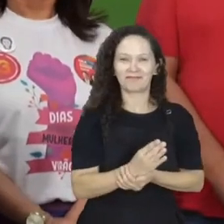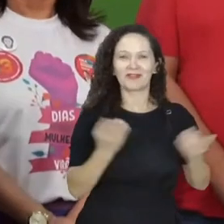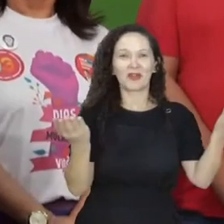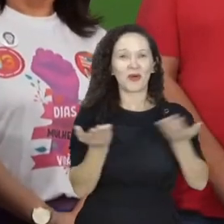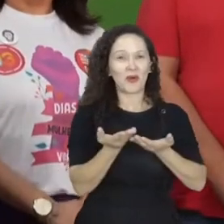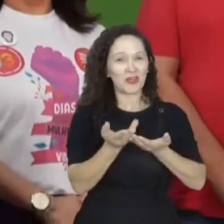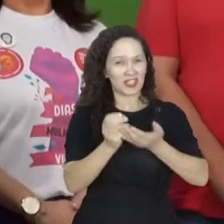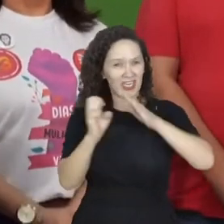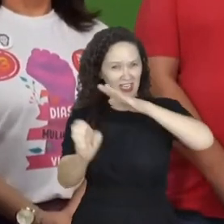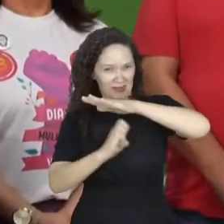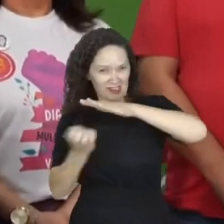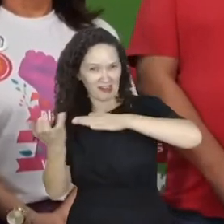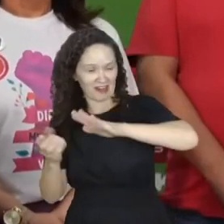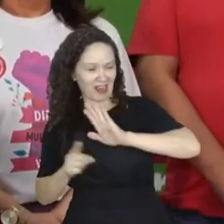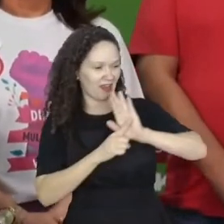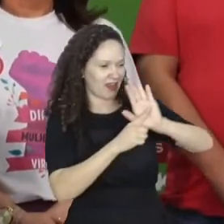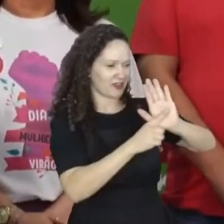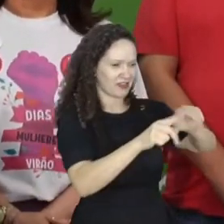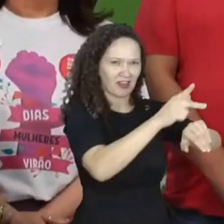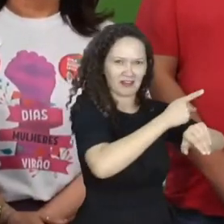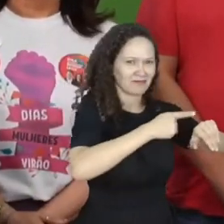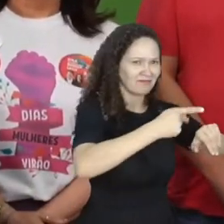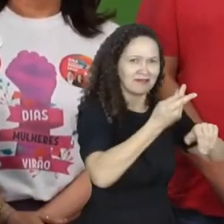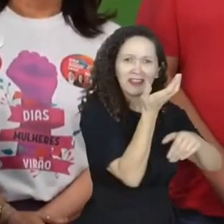quer vir aqui com medo do canibal com medo.